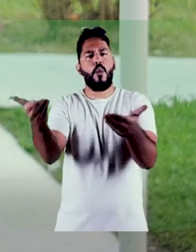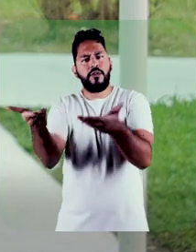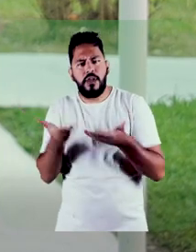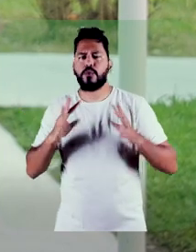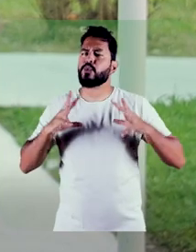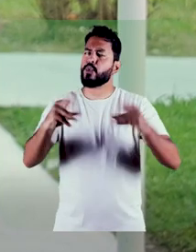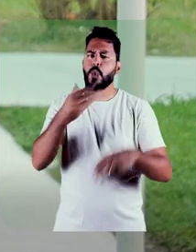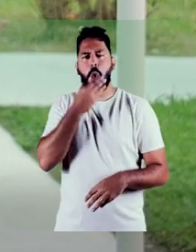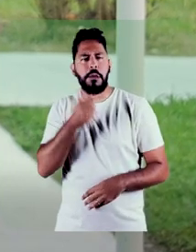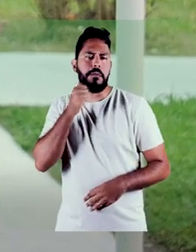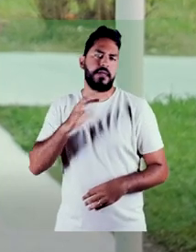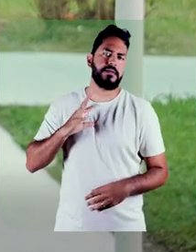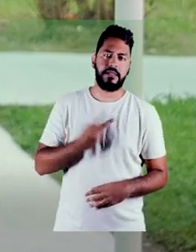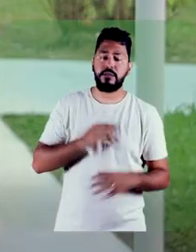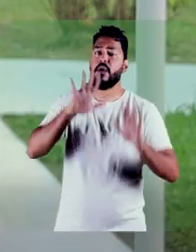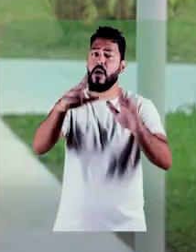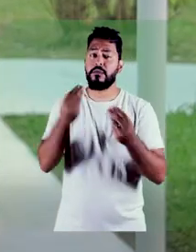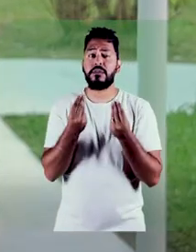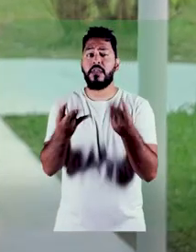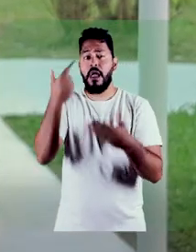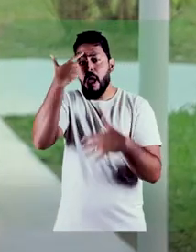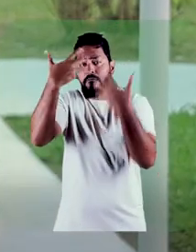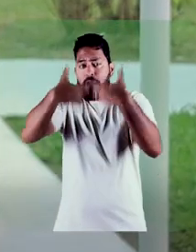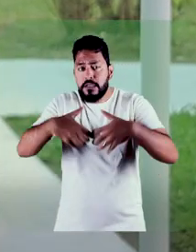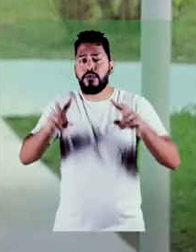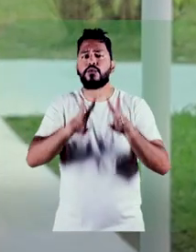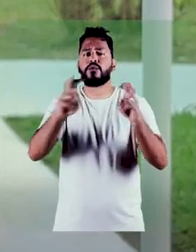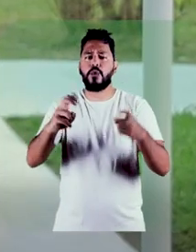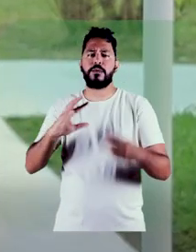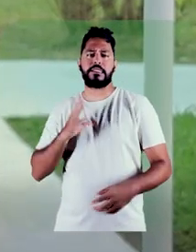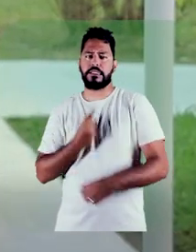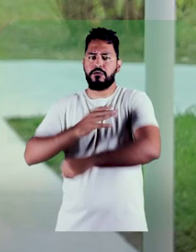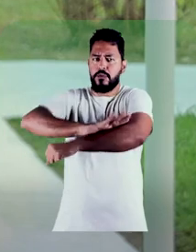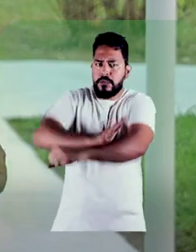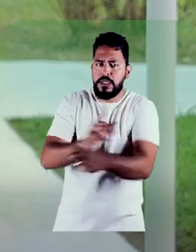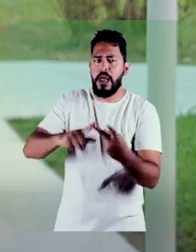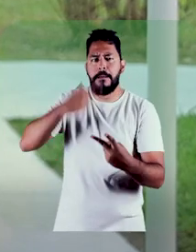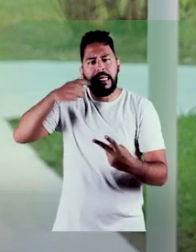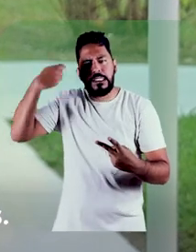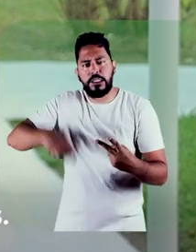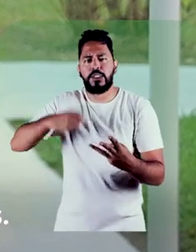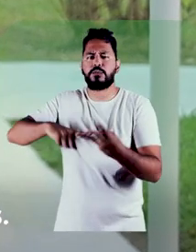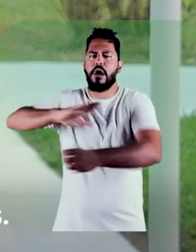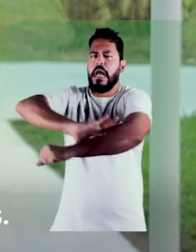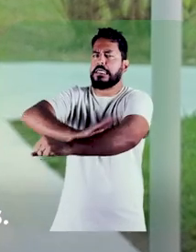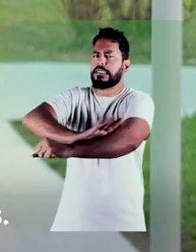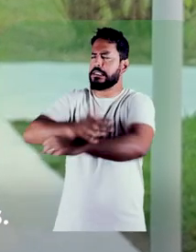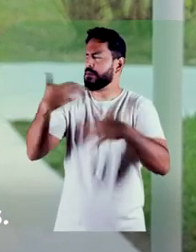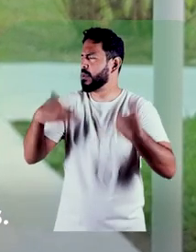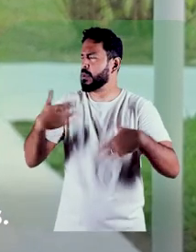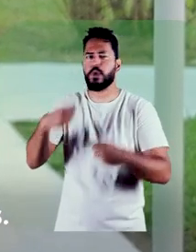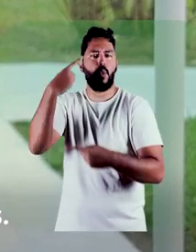a refletirem sobre a transfobia, o machismo e o racismo, práticas discriminatórias e